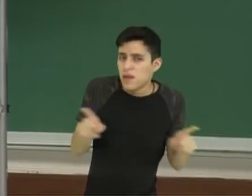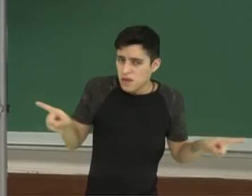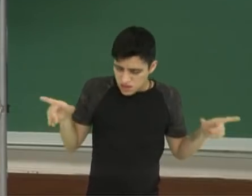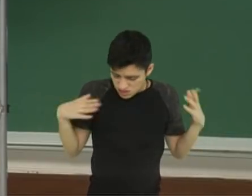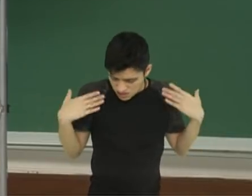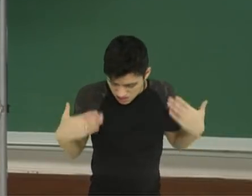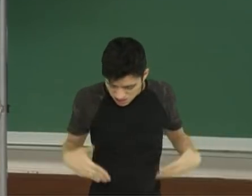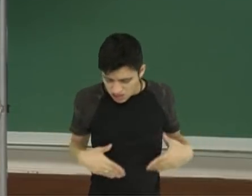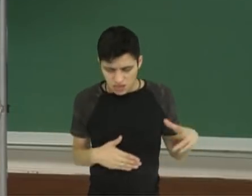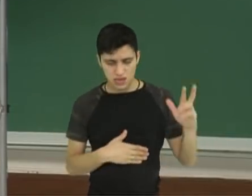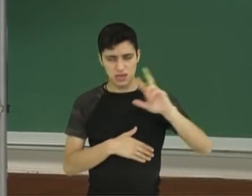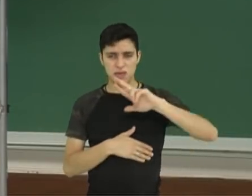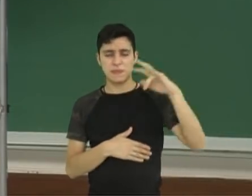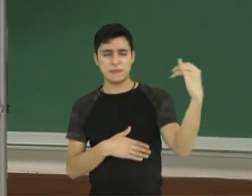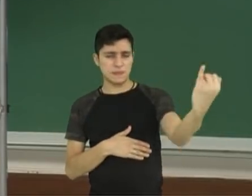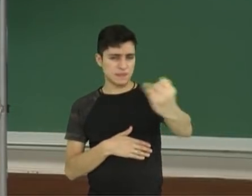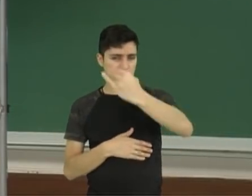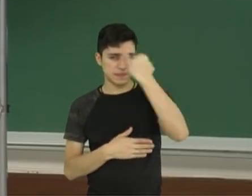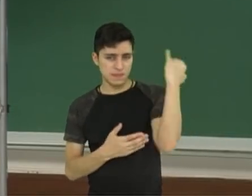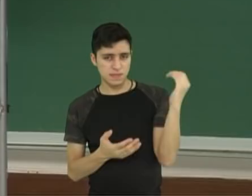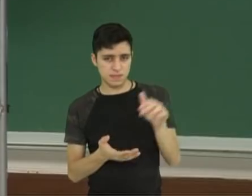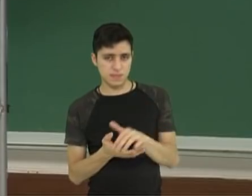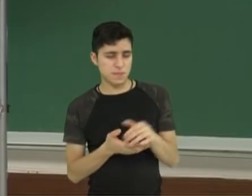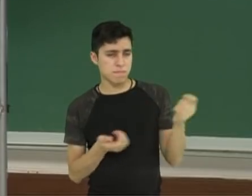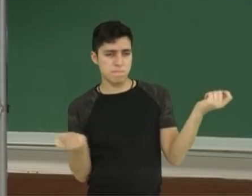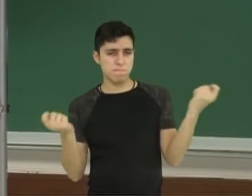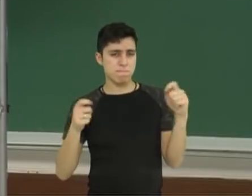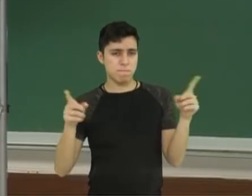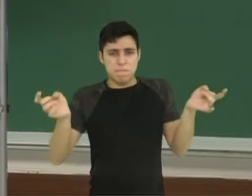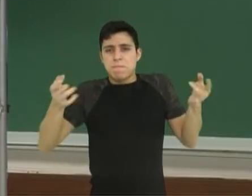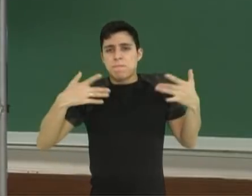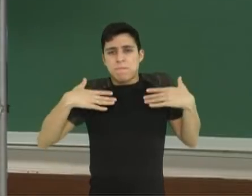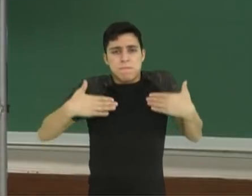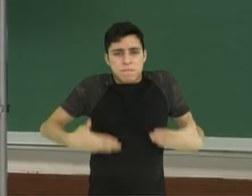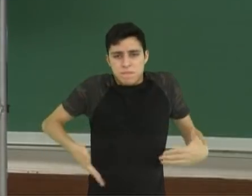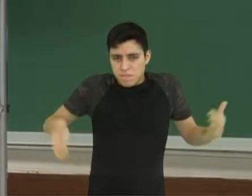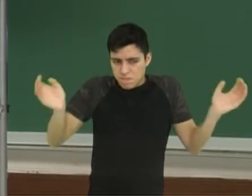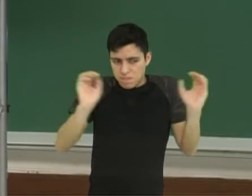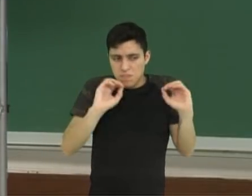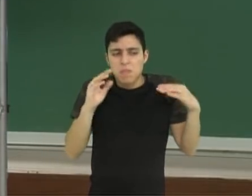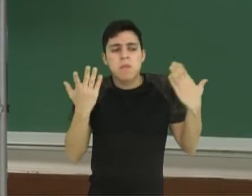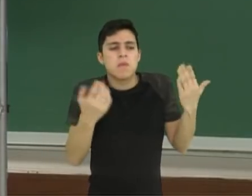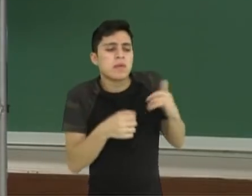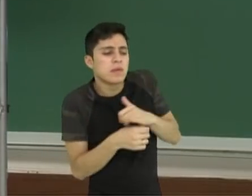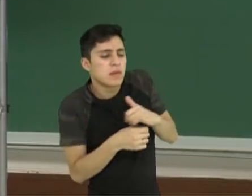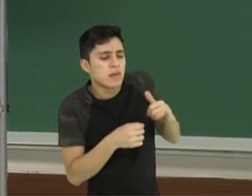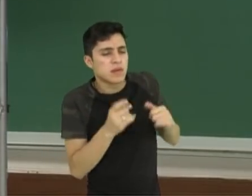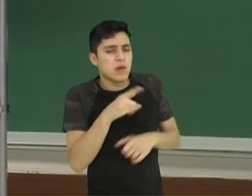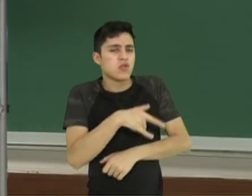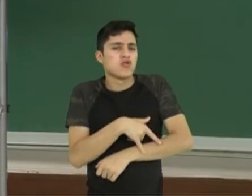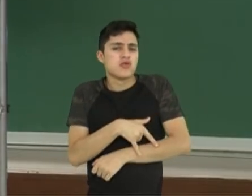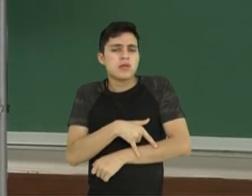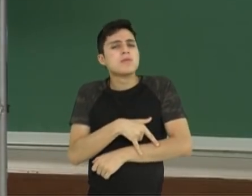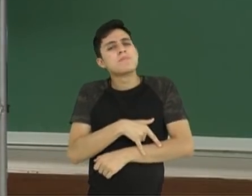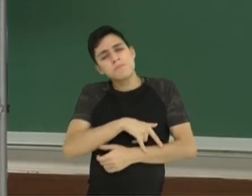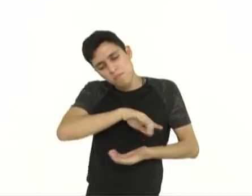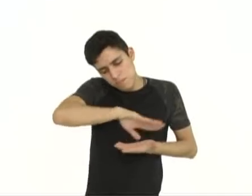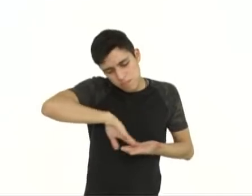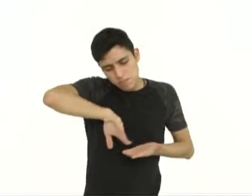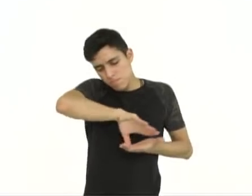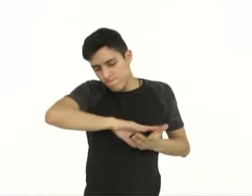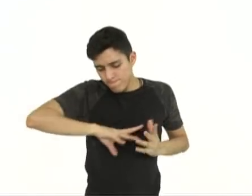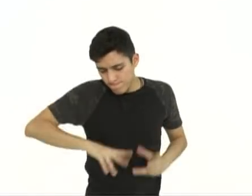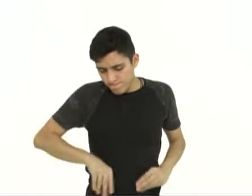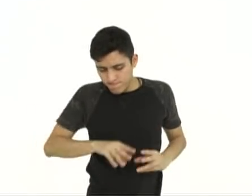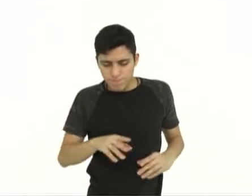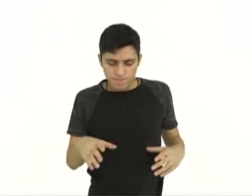são importantes e não precisam ficar no nosso corpo. Então, uma maneira é eliminando pelo sistema urinário, que é composto